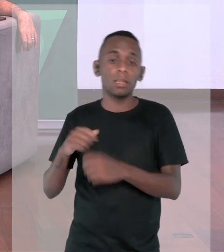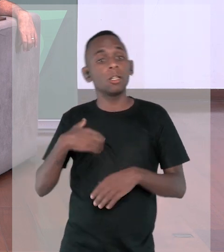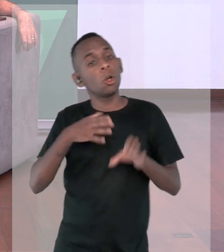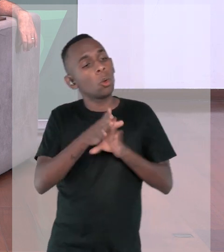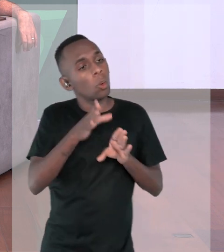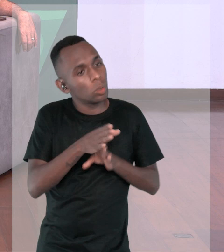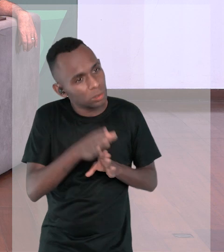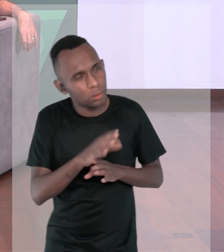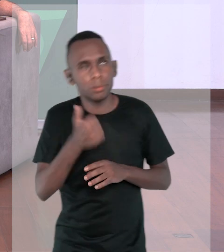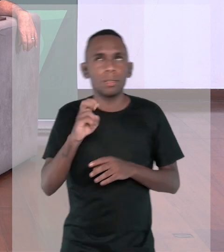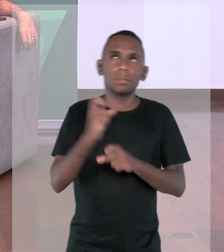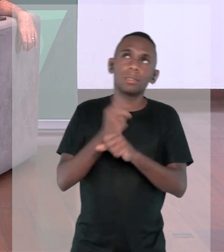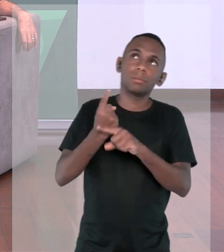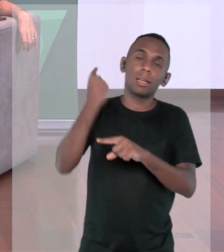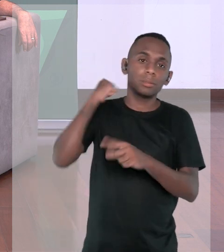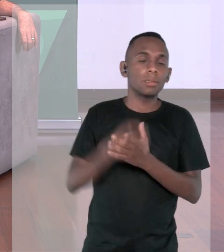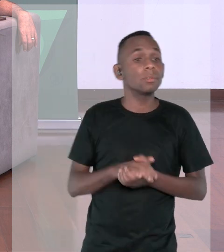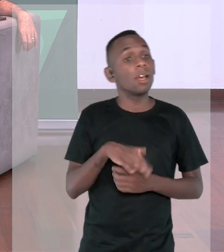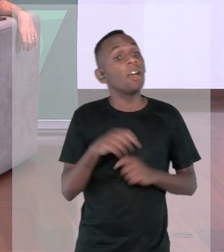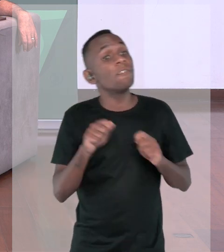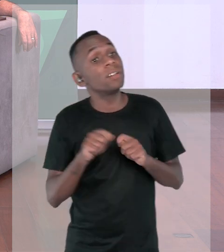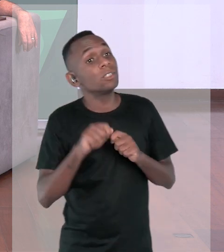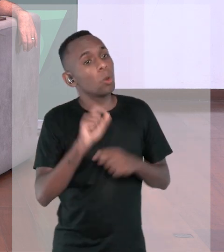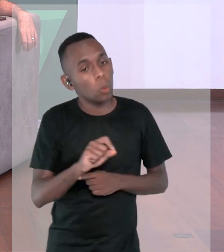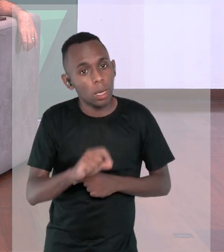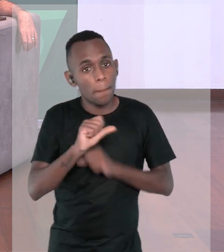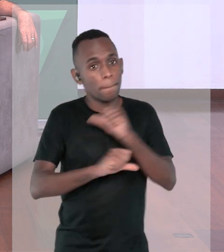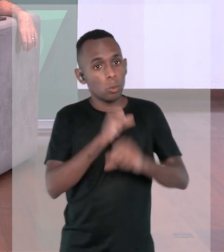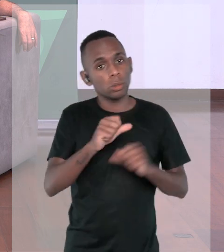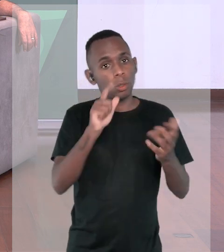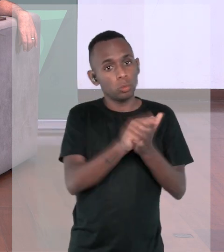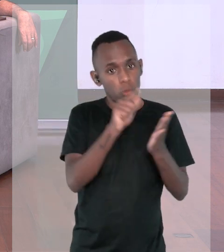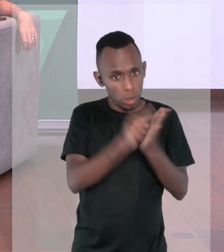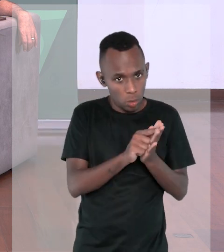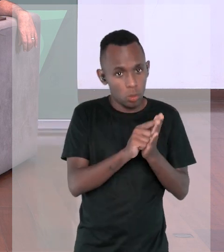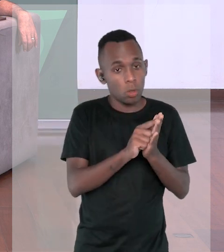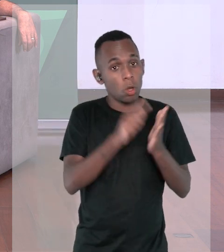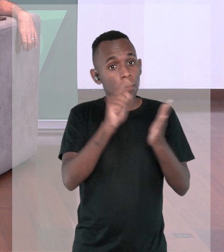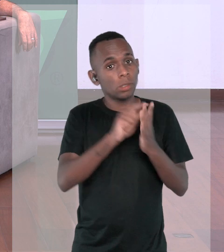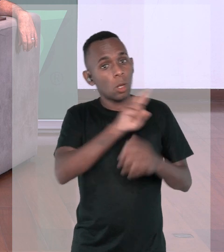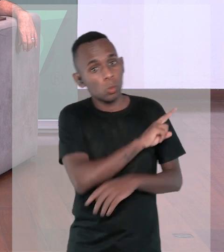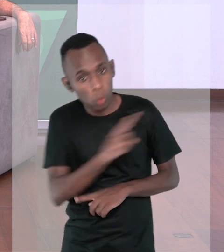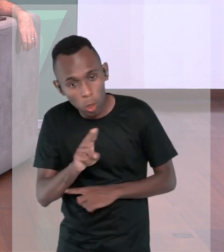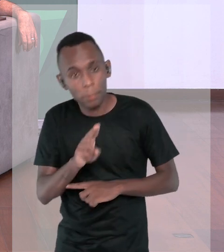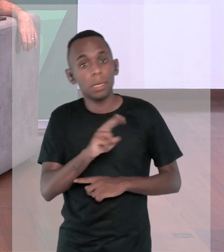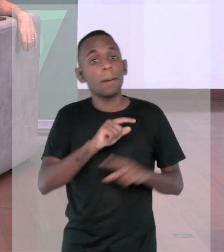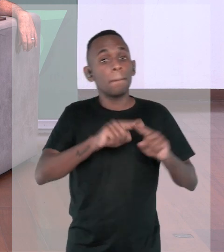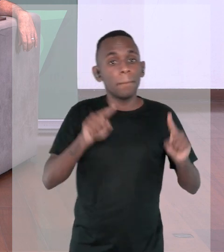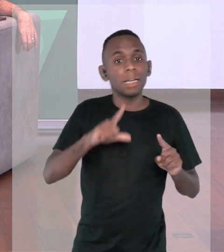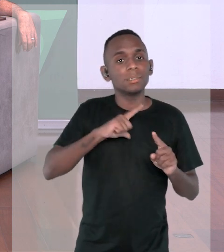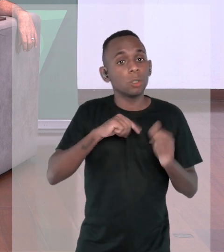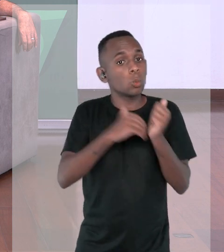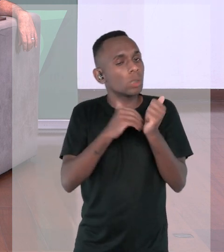sugeriu para o Eduardo, já tem 15 anos, Eduardo, nós vamos fazer o seguinte, nós vamos mudar o jornal, ele vai mudar o nome, mas ele vai ter